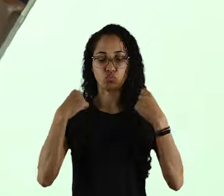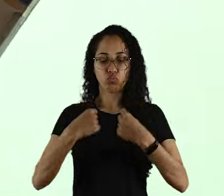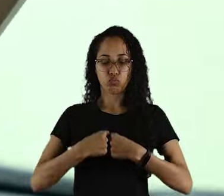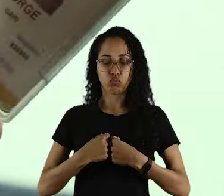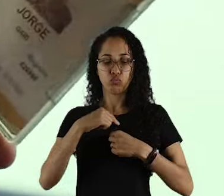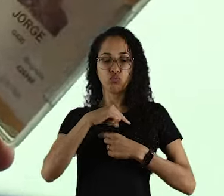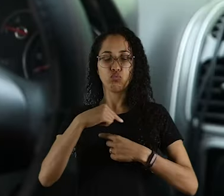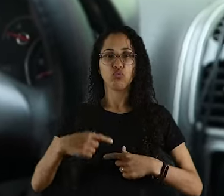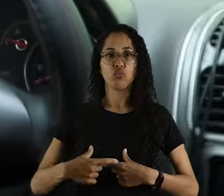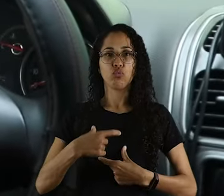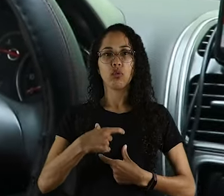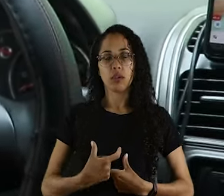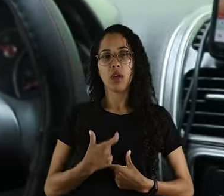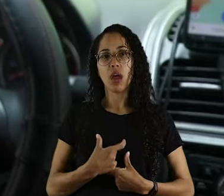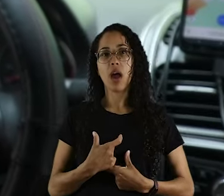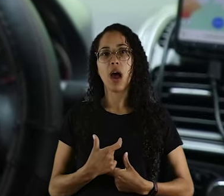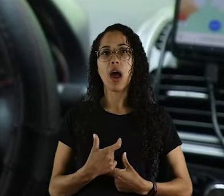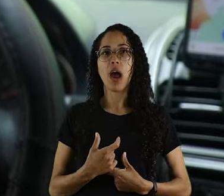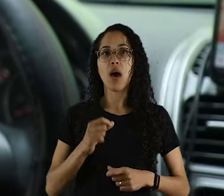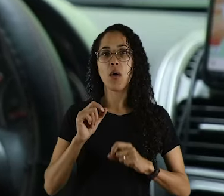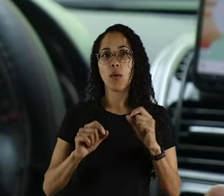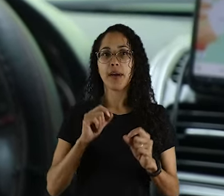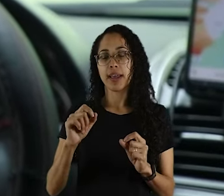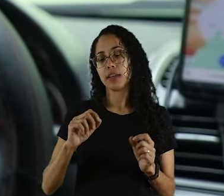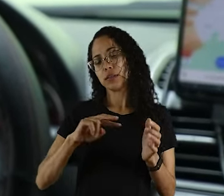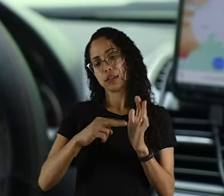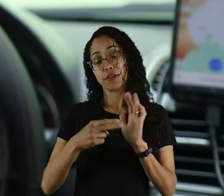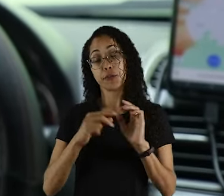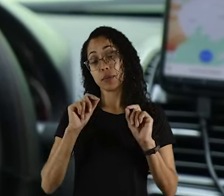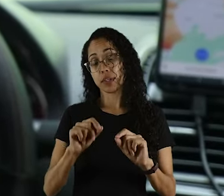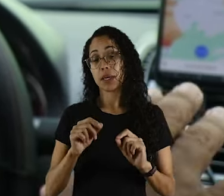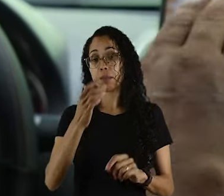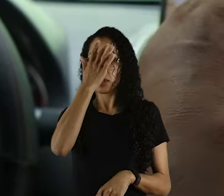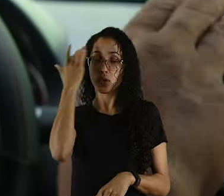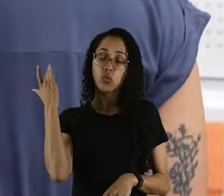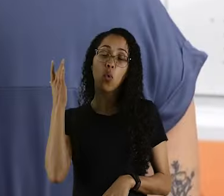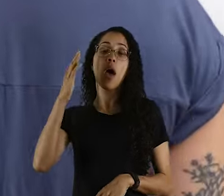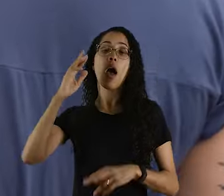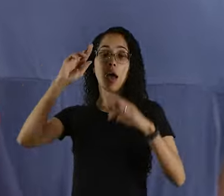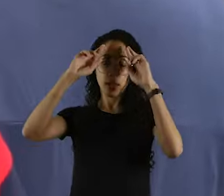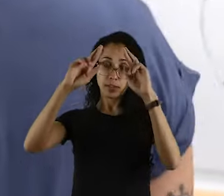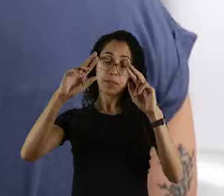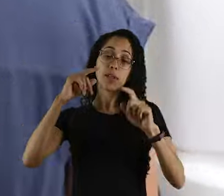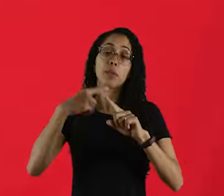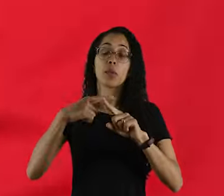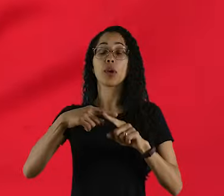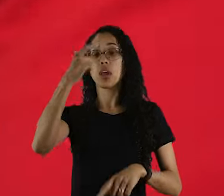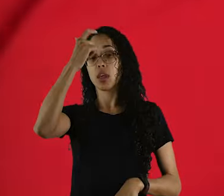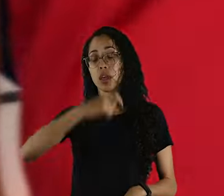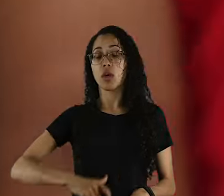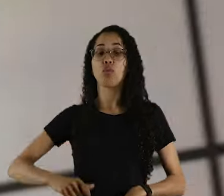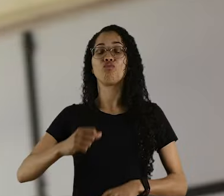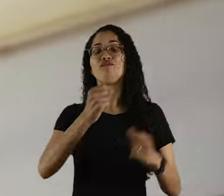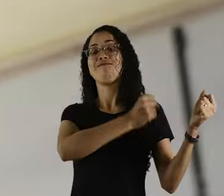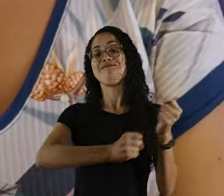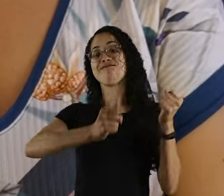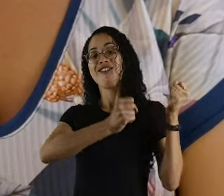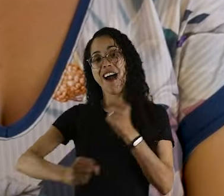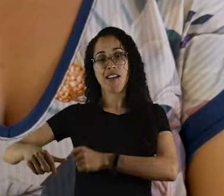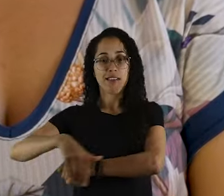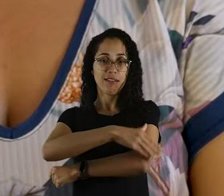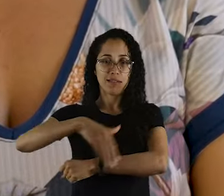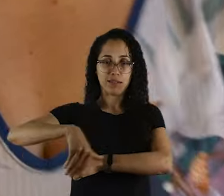Wallace. Questão de assalto, essas coisas, o pessoal respeita um pouquinho quem é gari, entendeu?